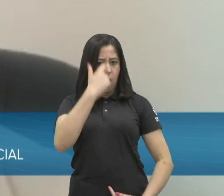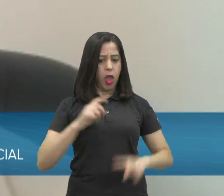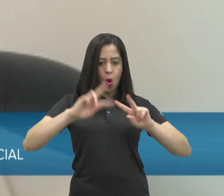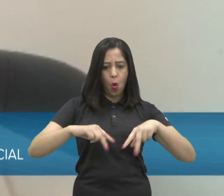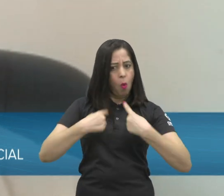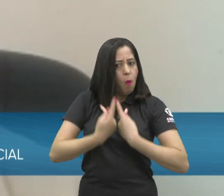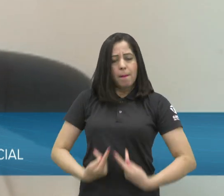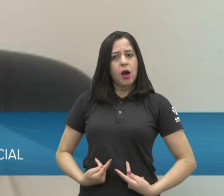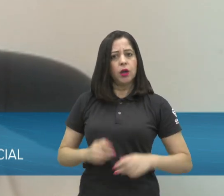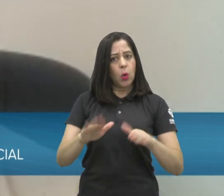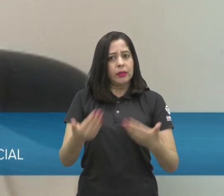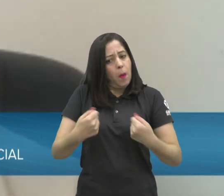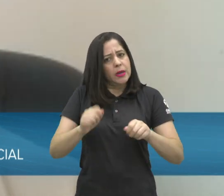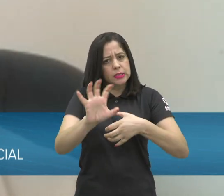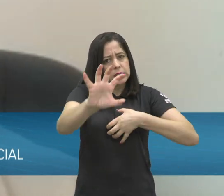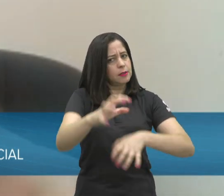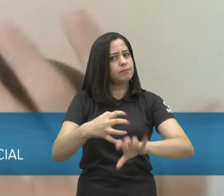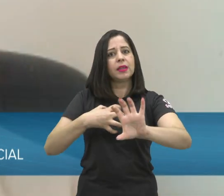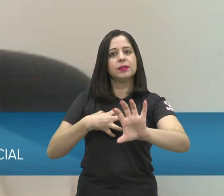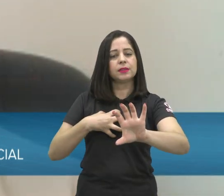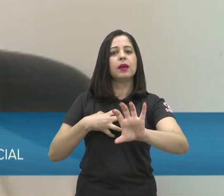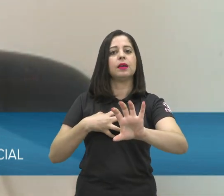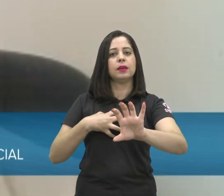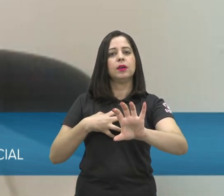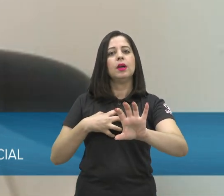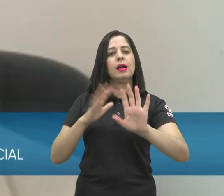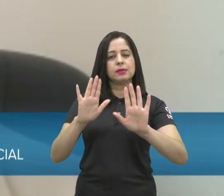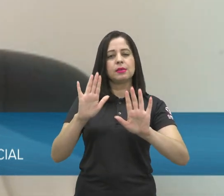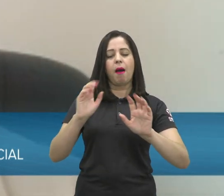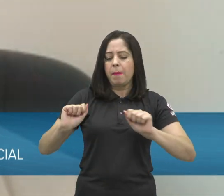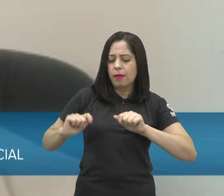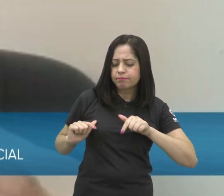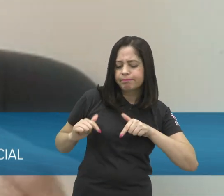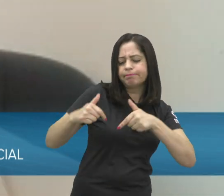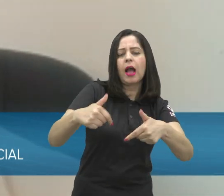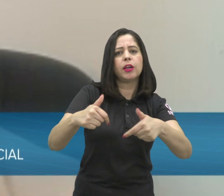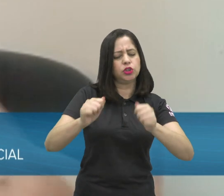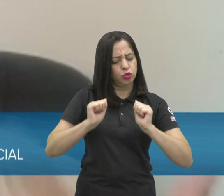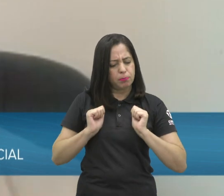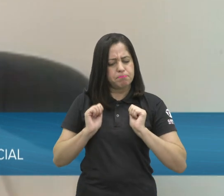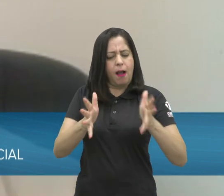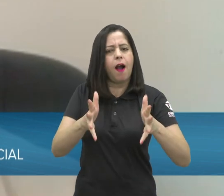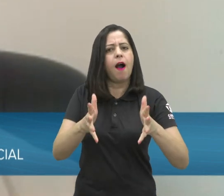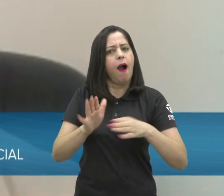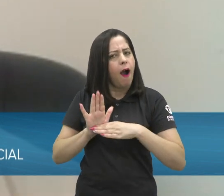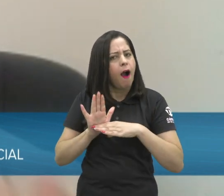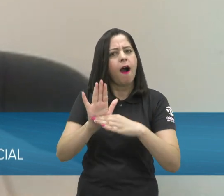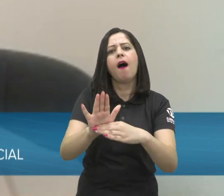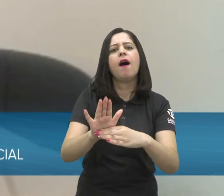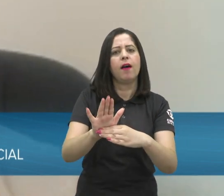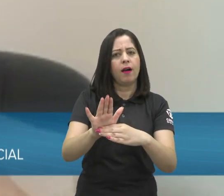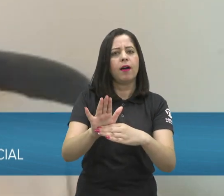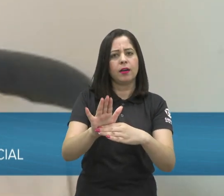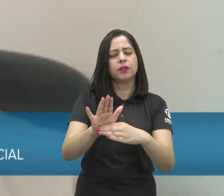um exercício, sim, pleno, não só nas datas comemorativas, que está todo mundo mobilizado a ajudar, né? Está todo mundo mobilizado a se reconhecer e